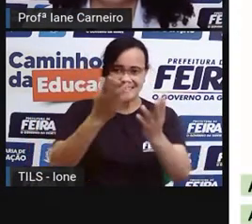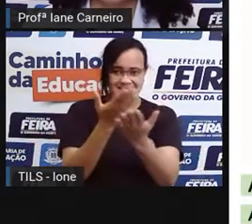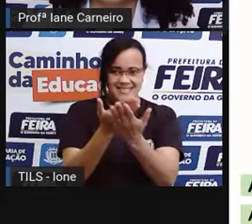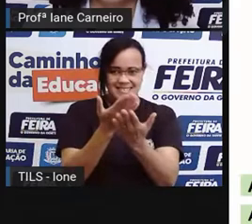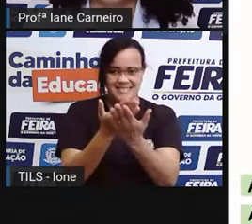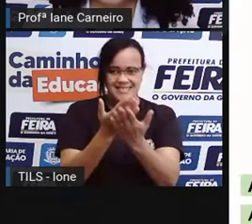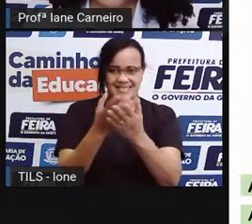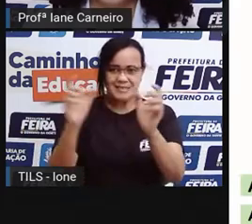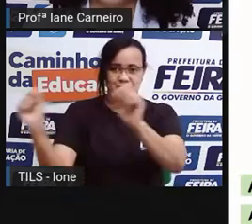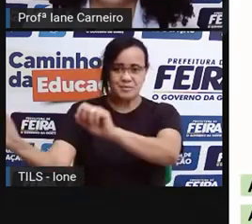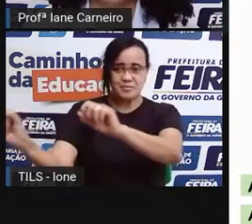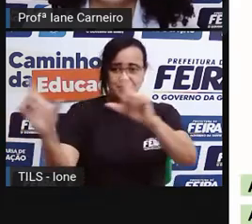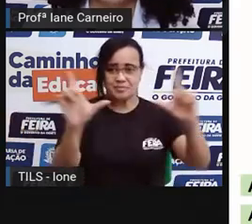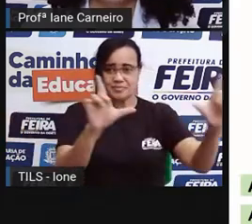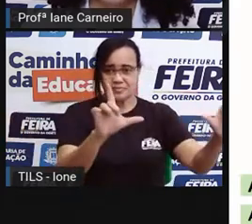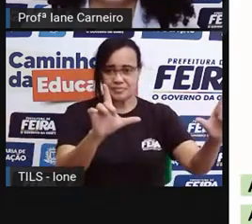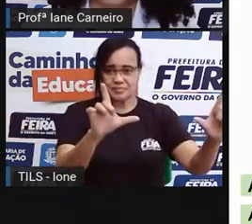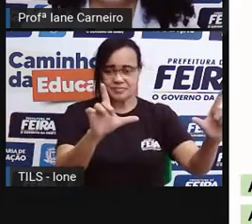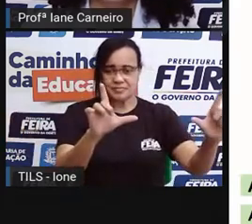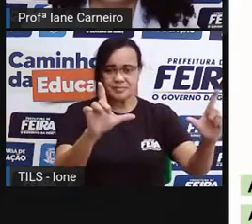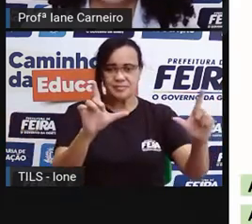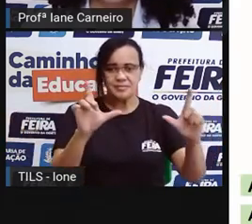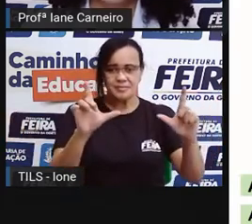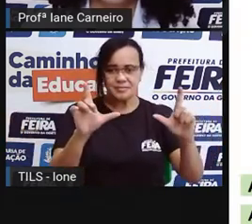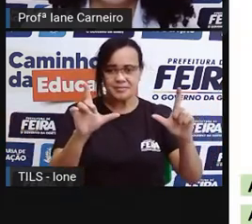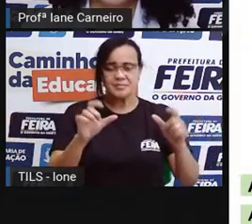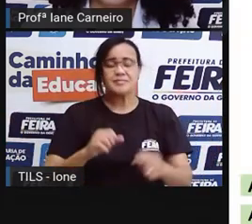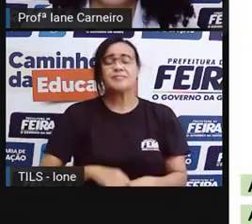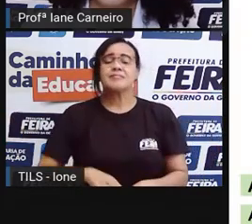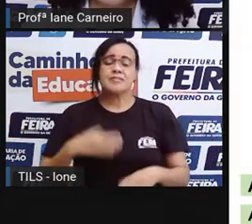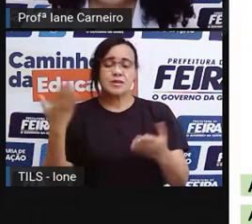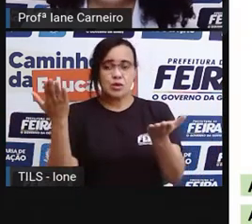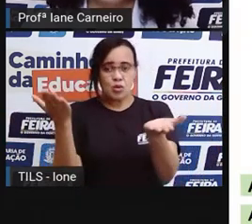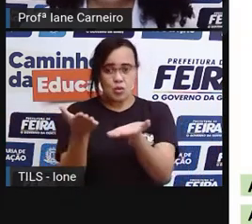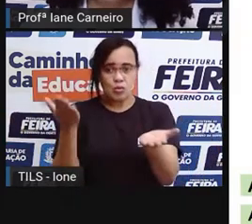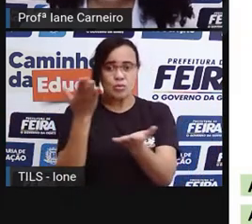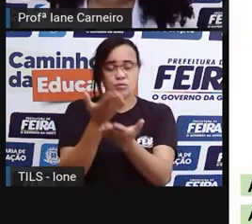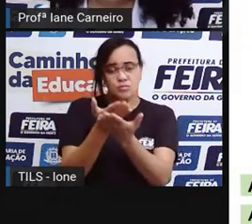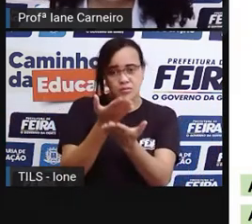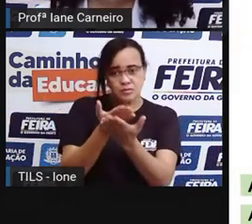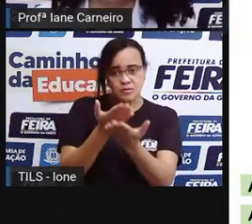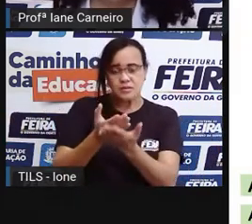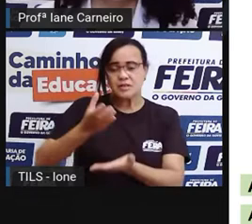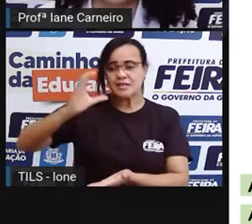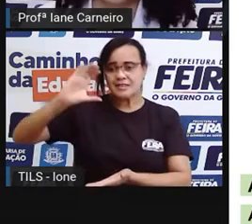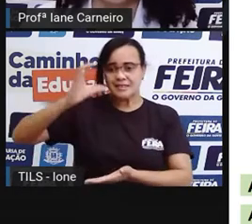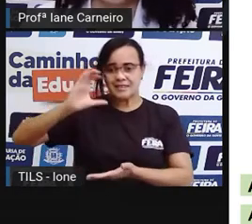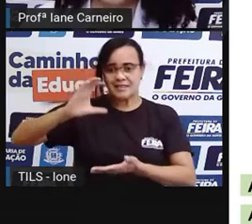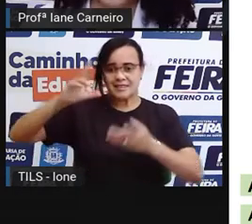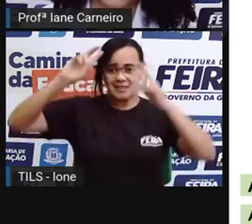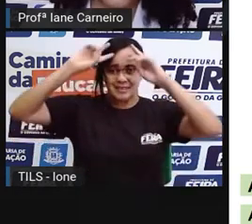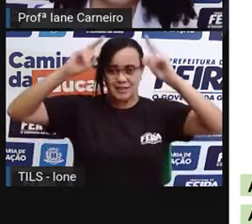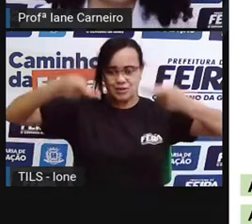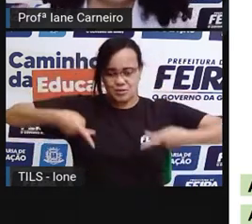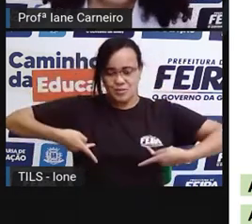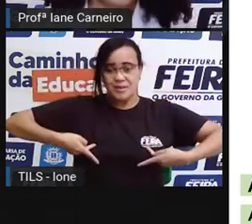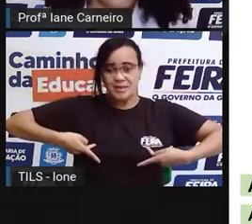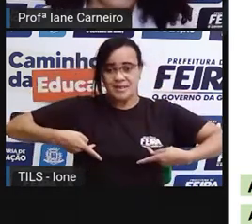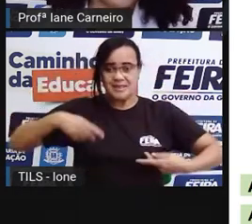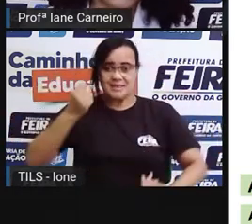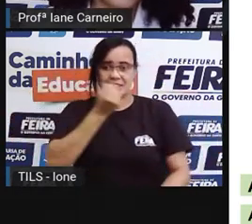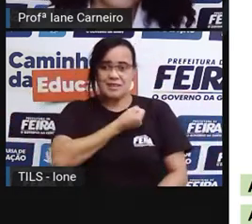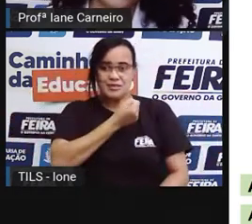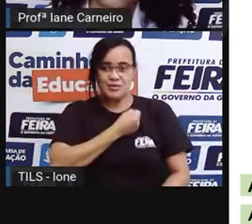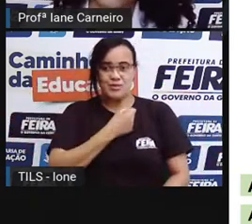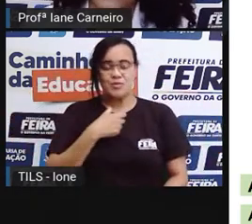compartilhar aqui com vocês o slide. É uma aula de ciências humanas, aula de número 158. E olha só